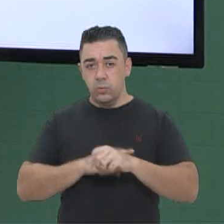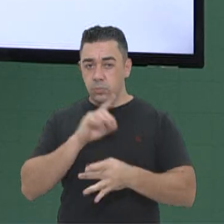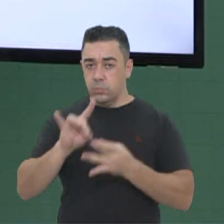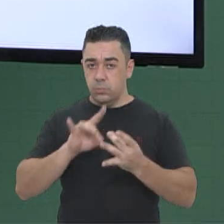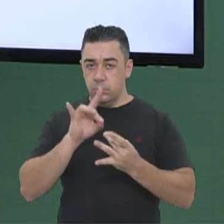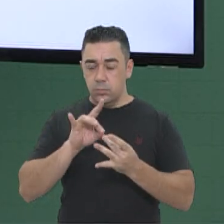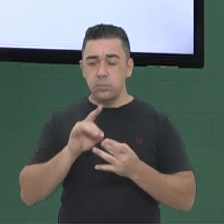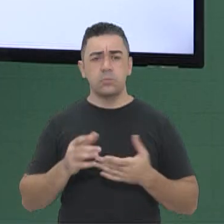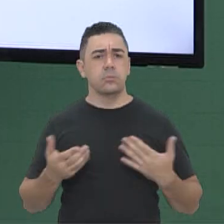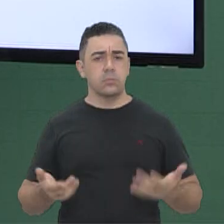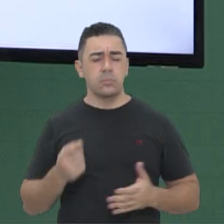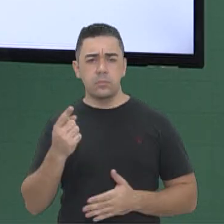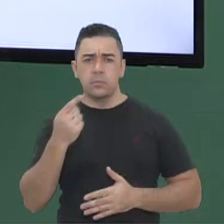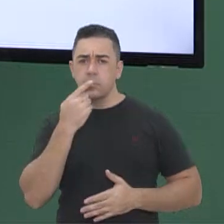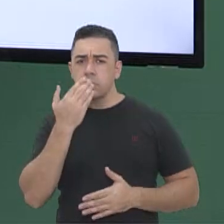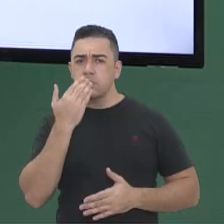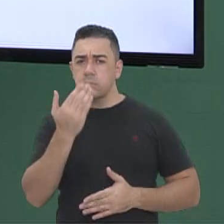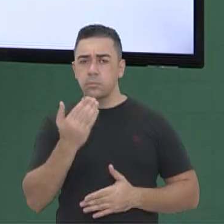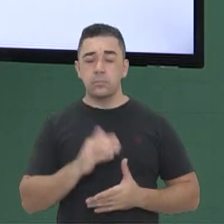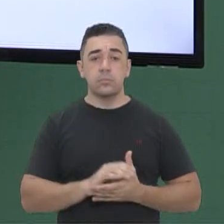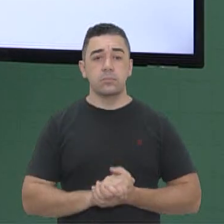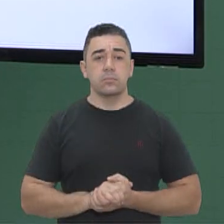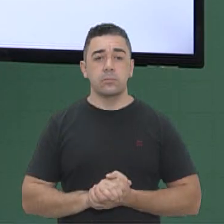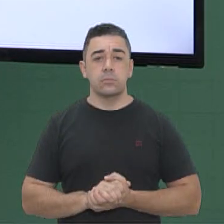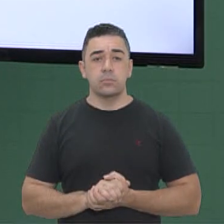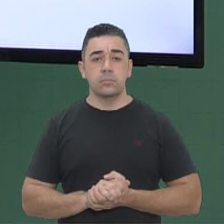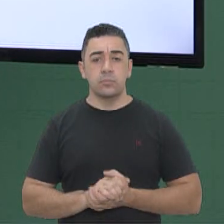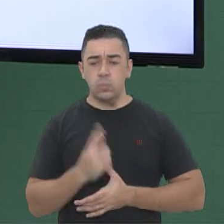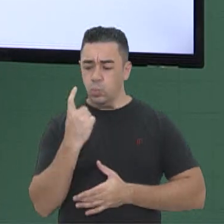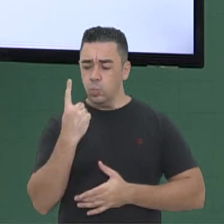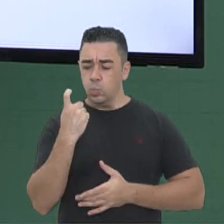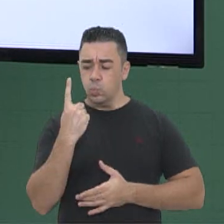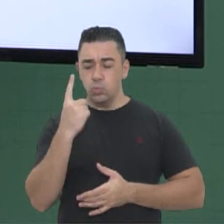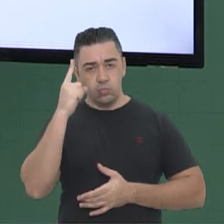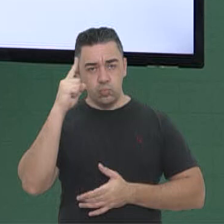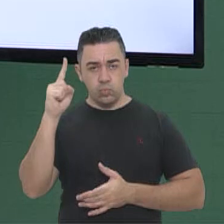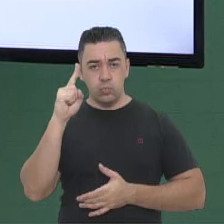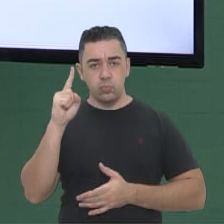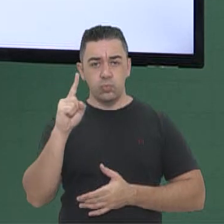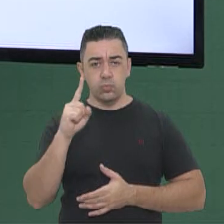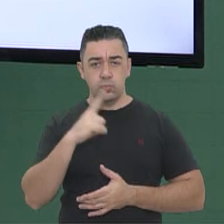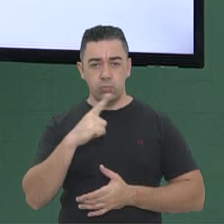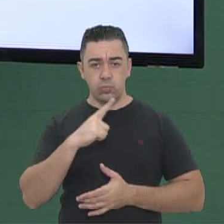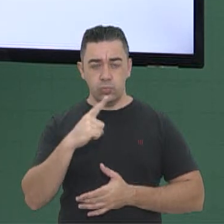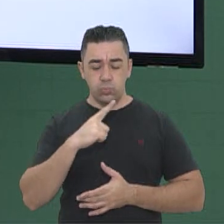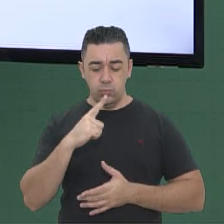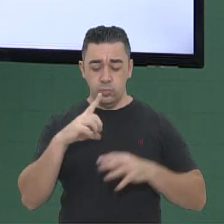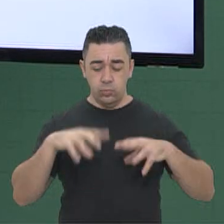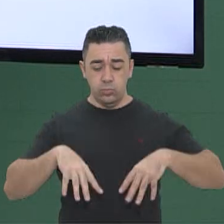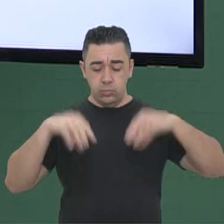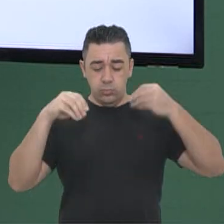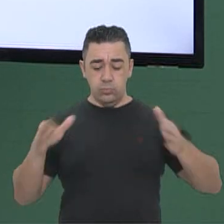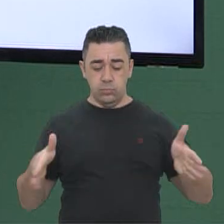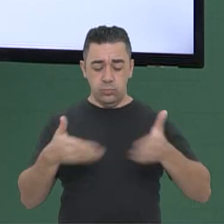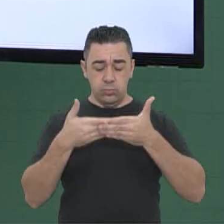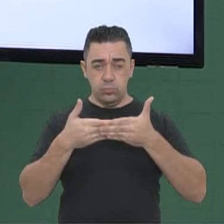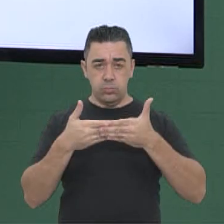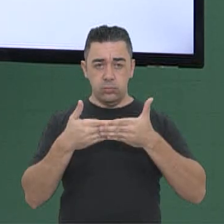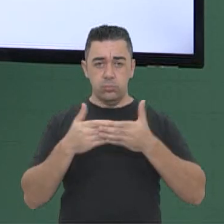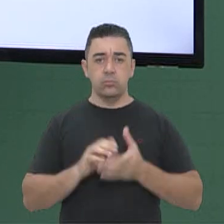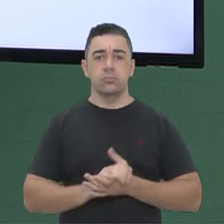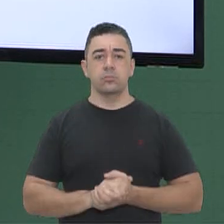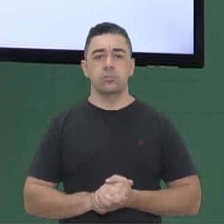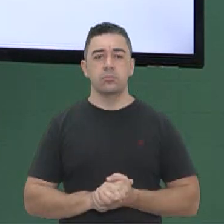específico. O que o exercício pedia? Há um único dia que o castilho não abre para